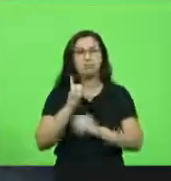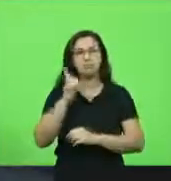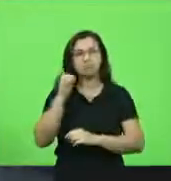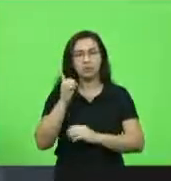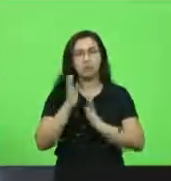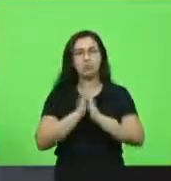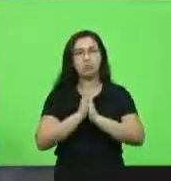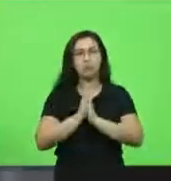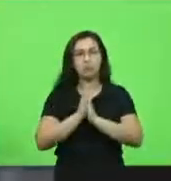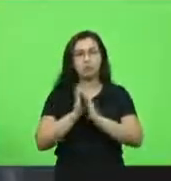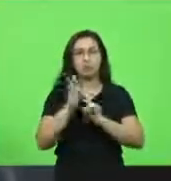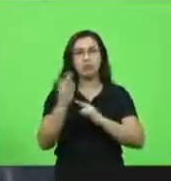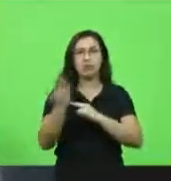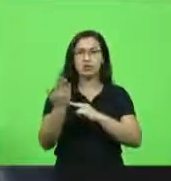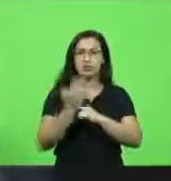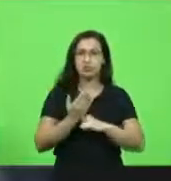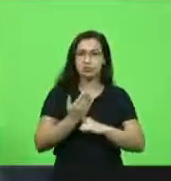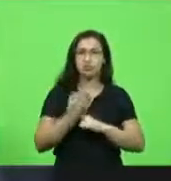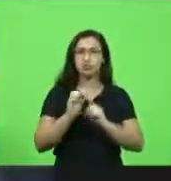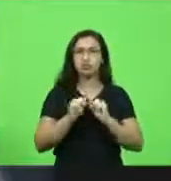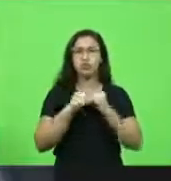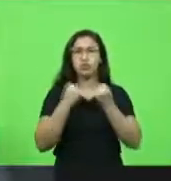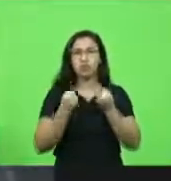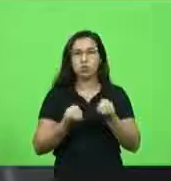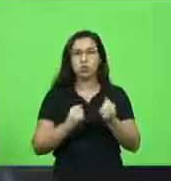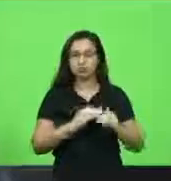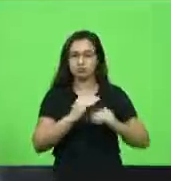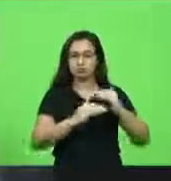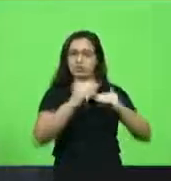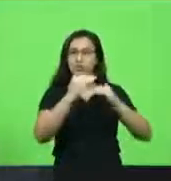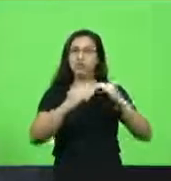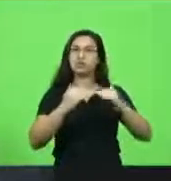luta para desenvolvimento na infraestrutura, para